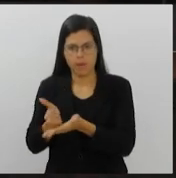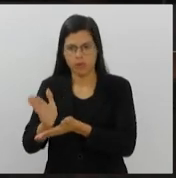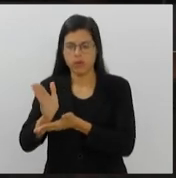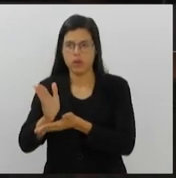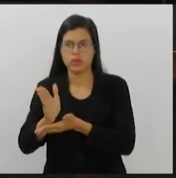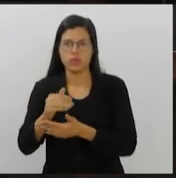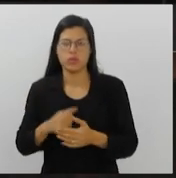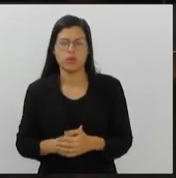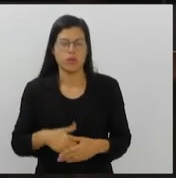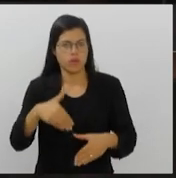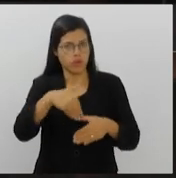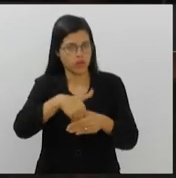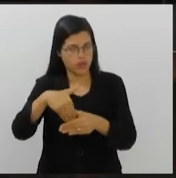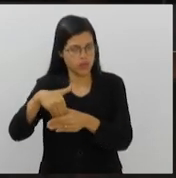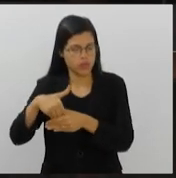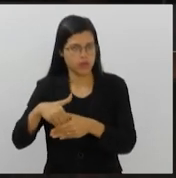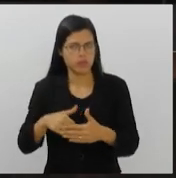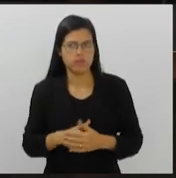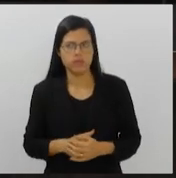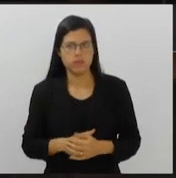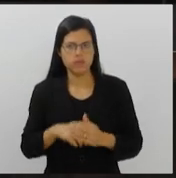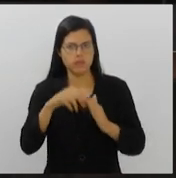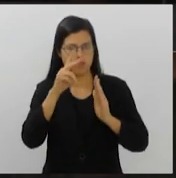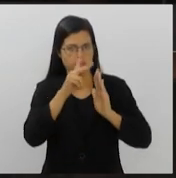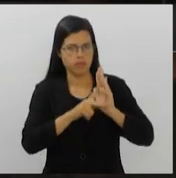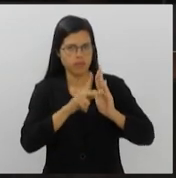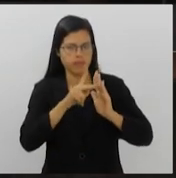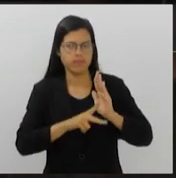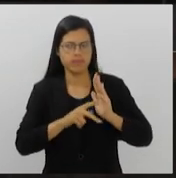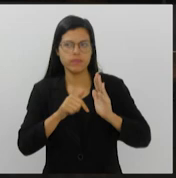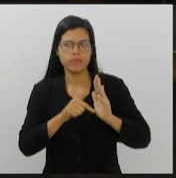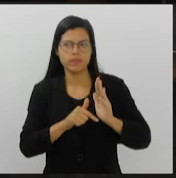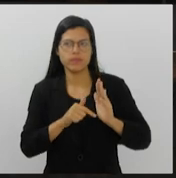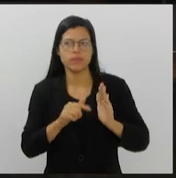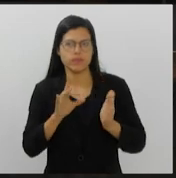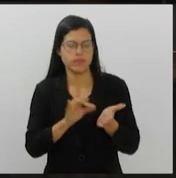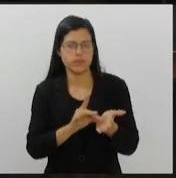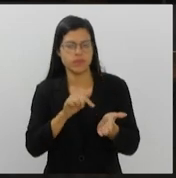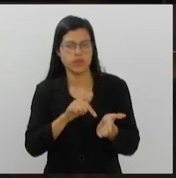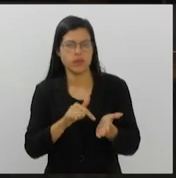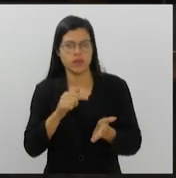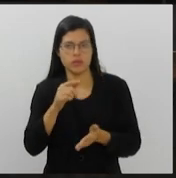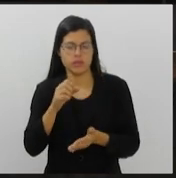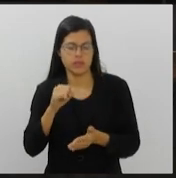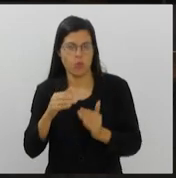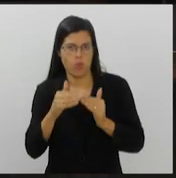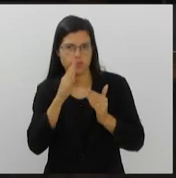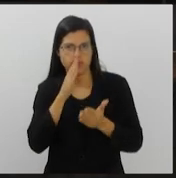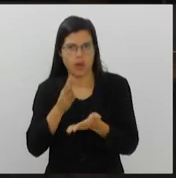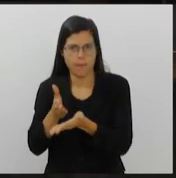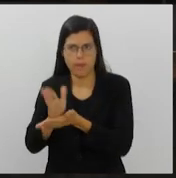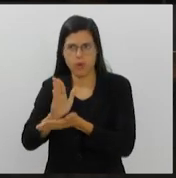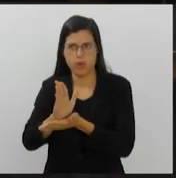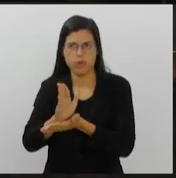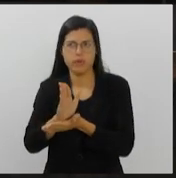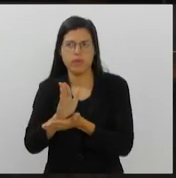Aprovado. Em votação, o projeto original. Senhores que aprovam, permaneçam como estão. Aprovado.